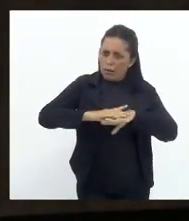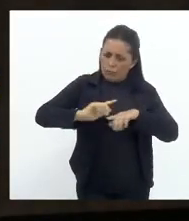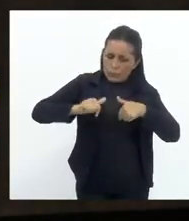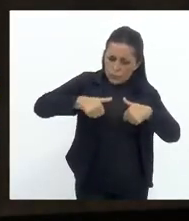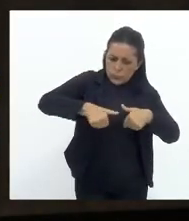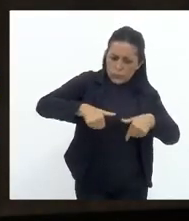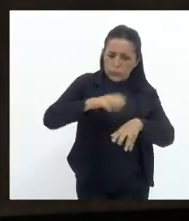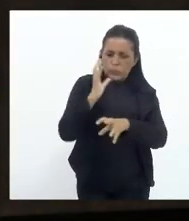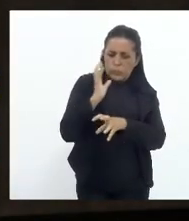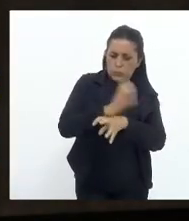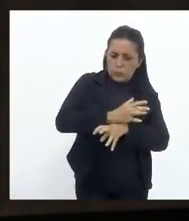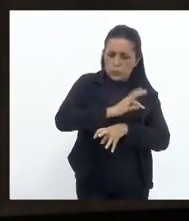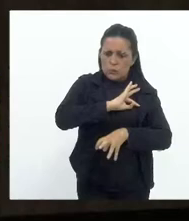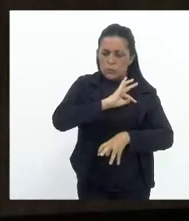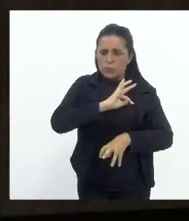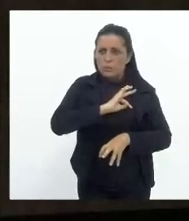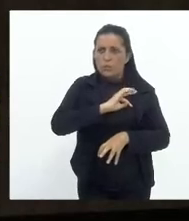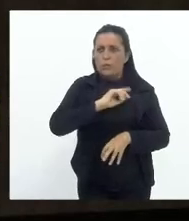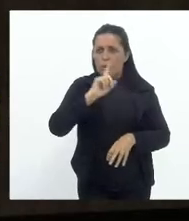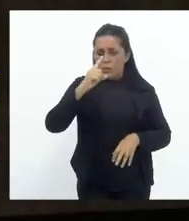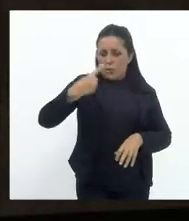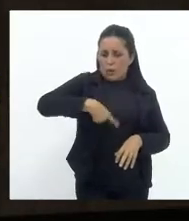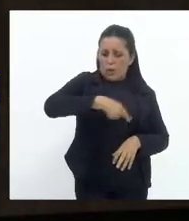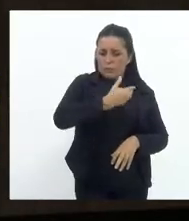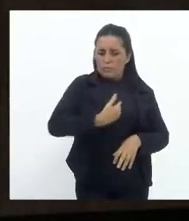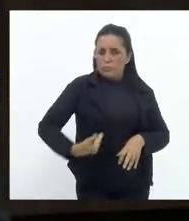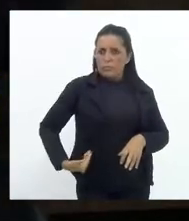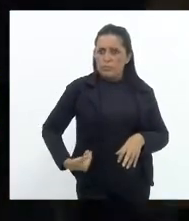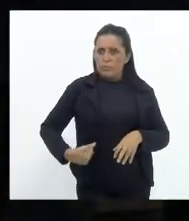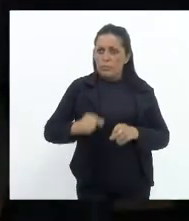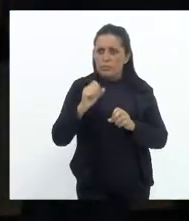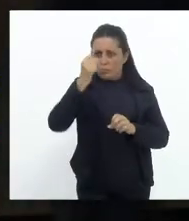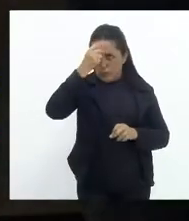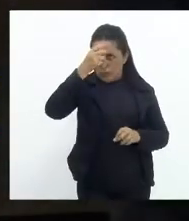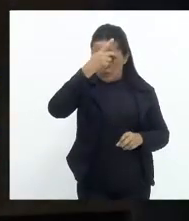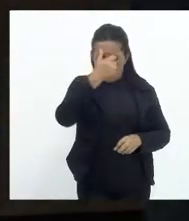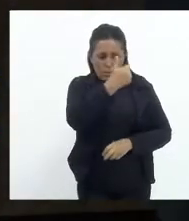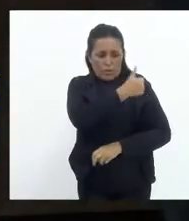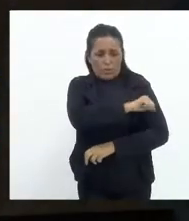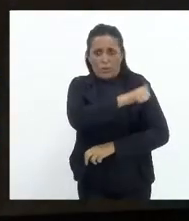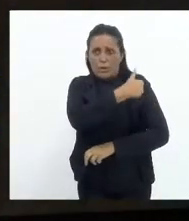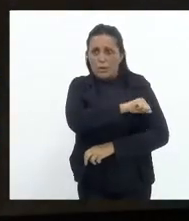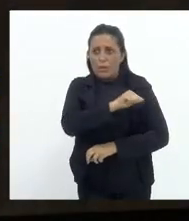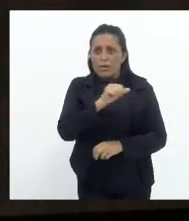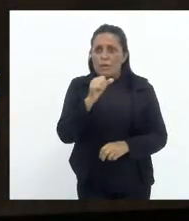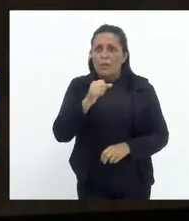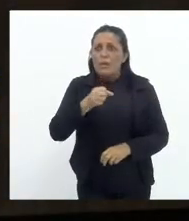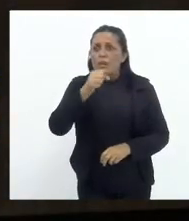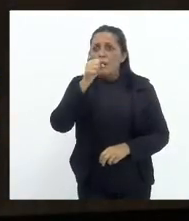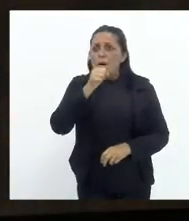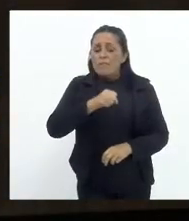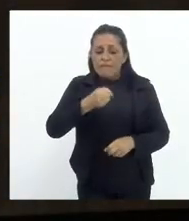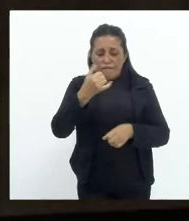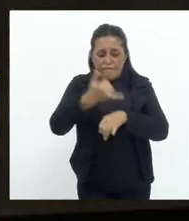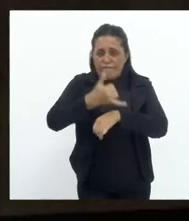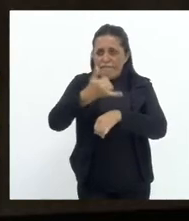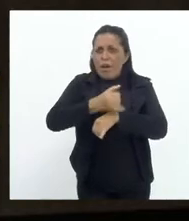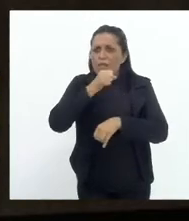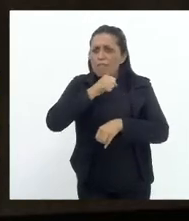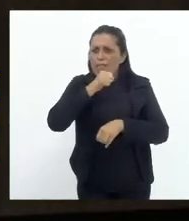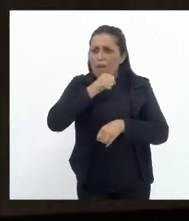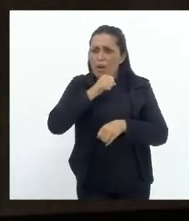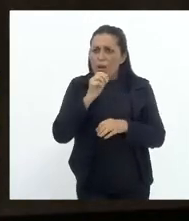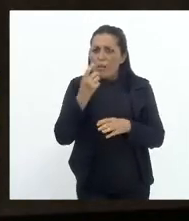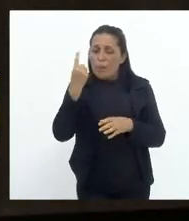civil da ordem Pública do Município do Rio de Janeiro nos ferros-velhos são os receptadores E aí fazer um pedido a vossa excelência presidente